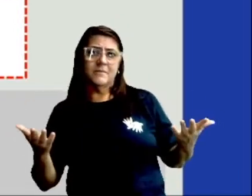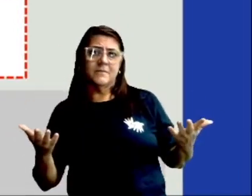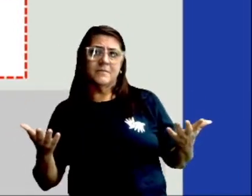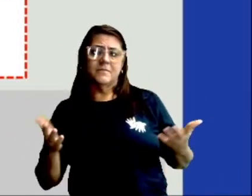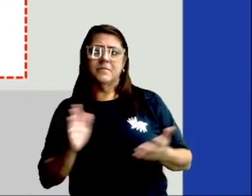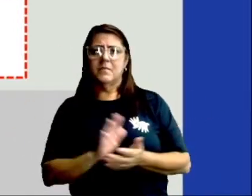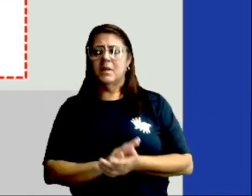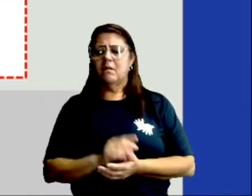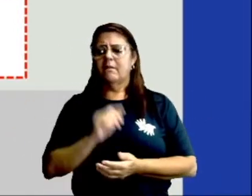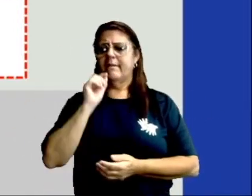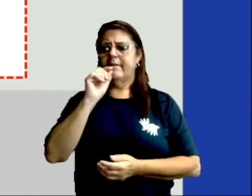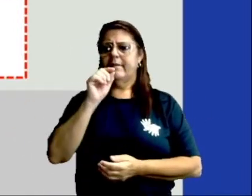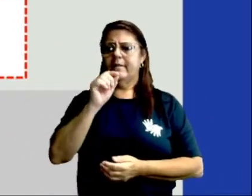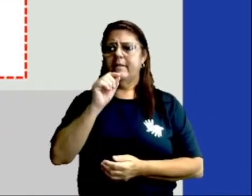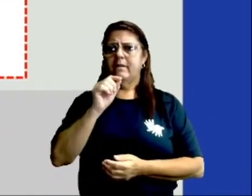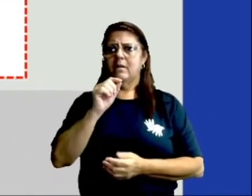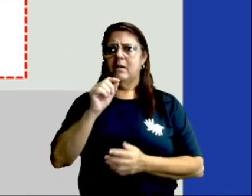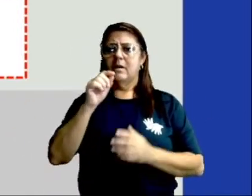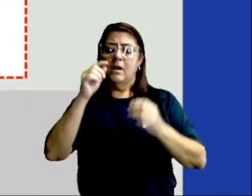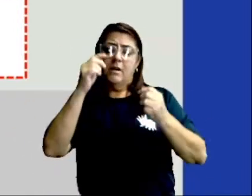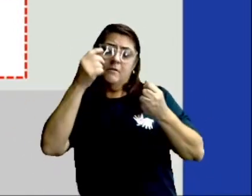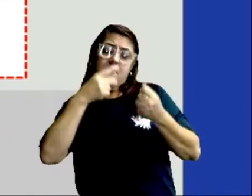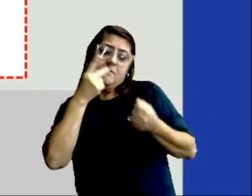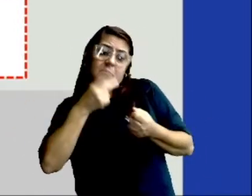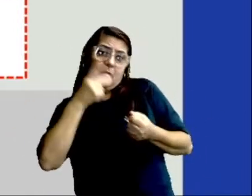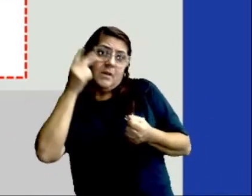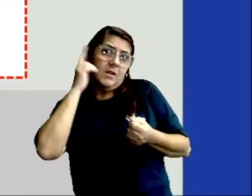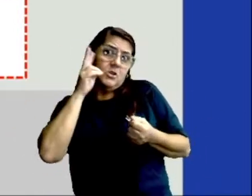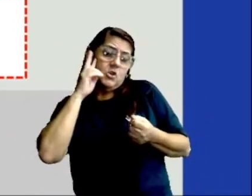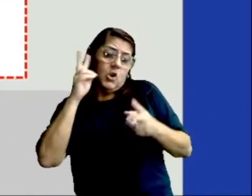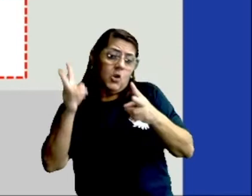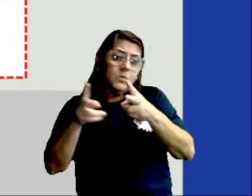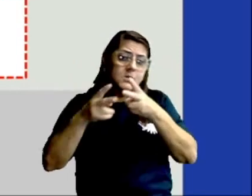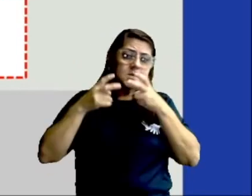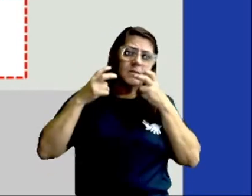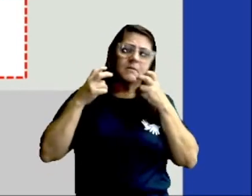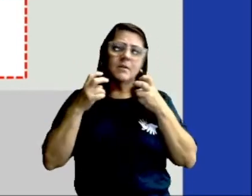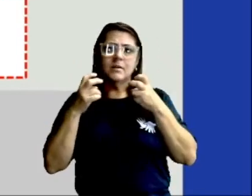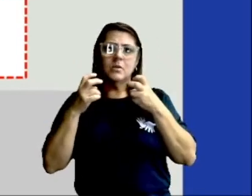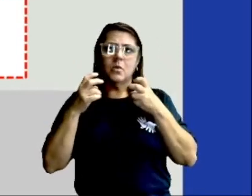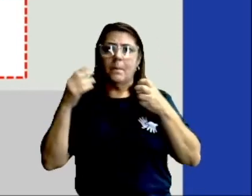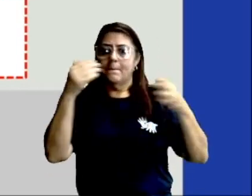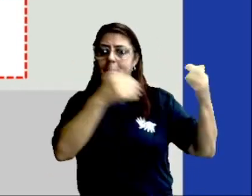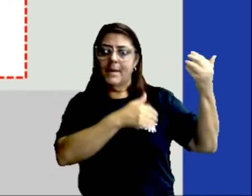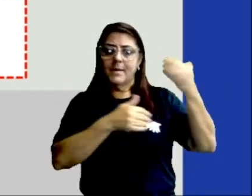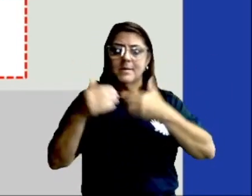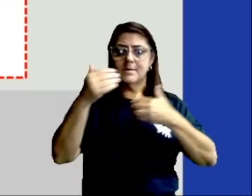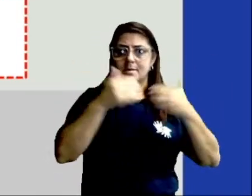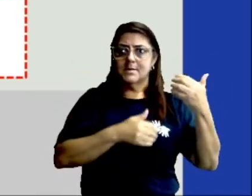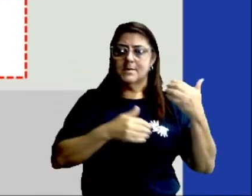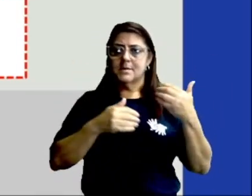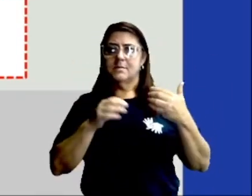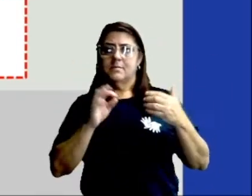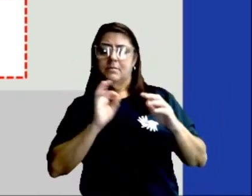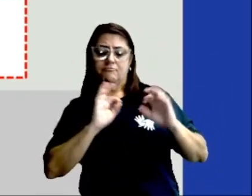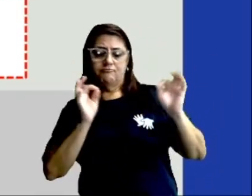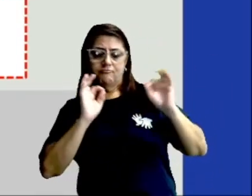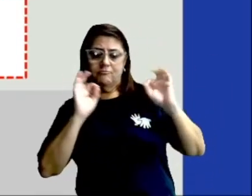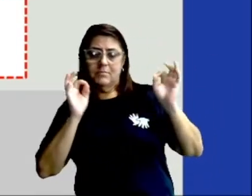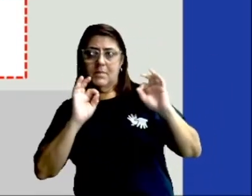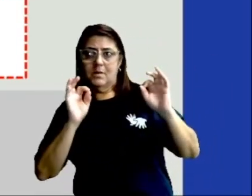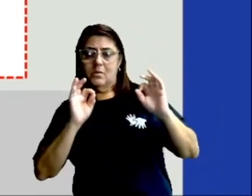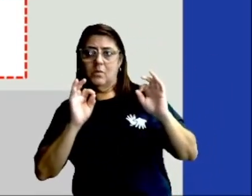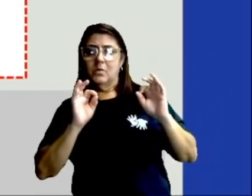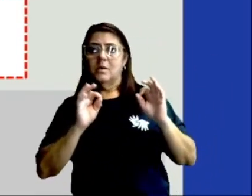Então, quem conta a história é um narrador observador, aquele que não participa da narração,